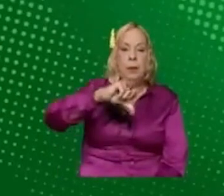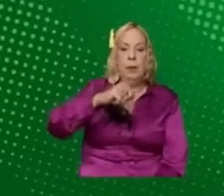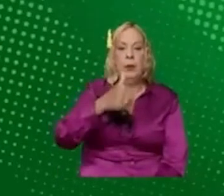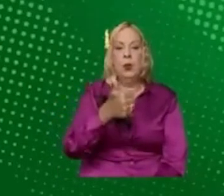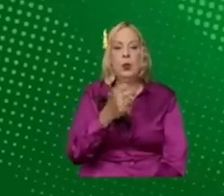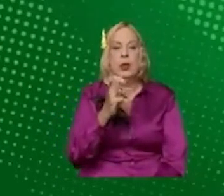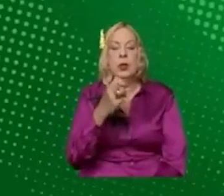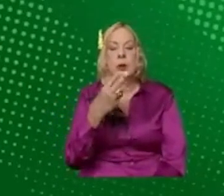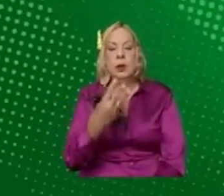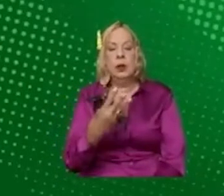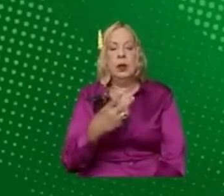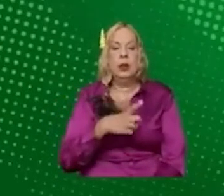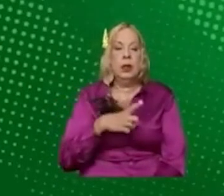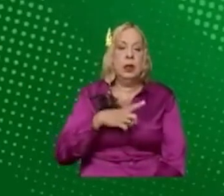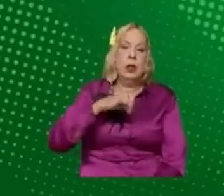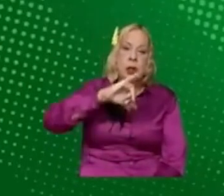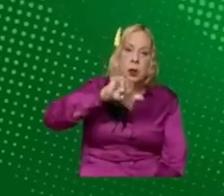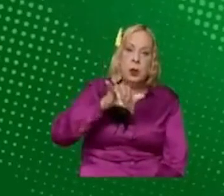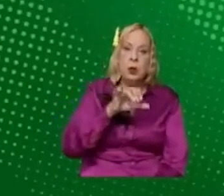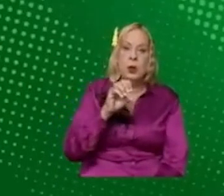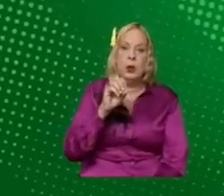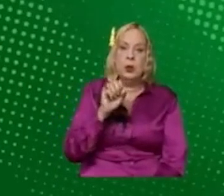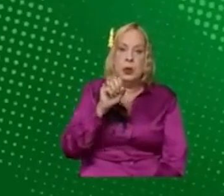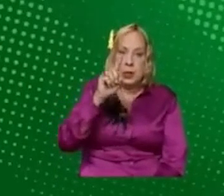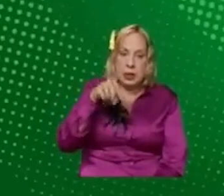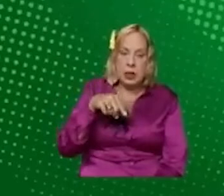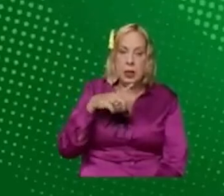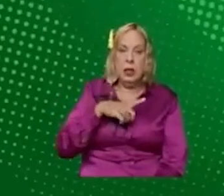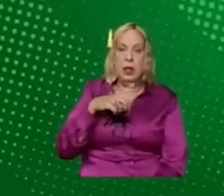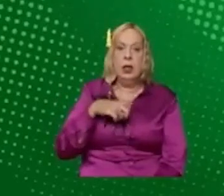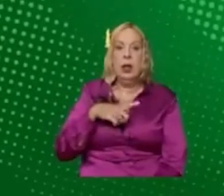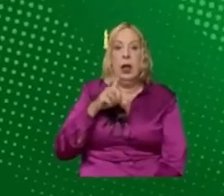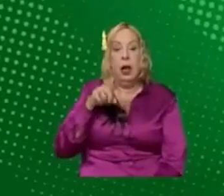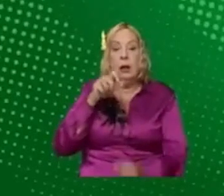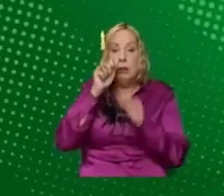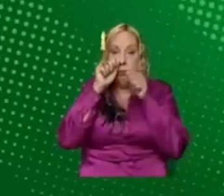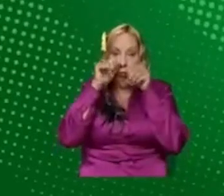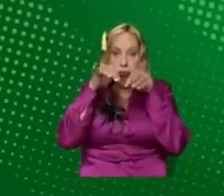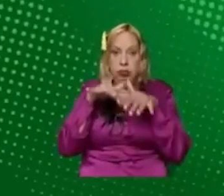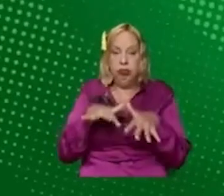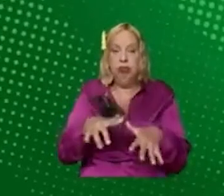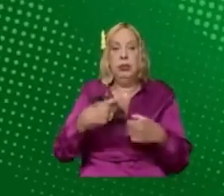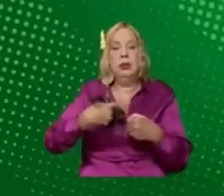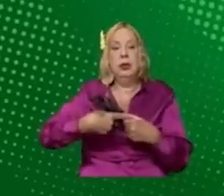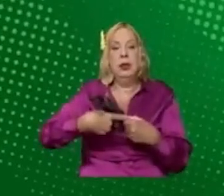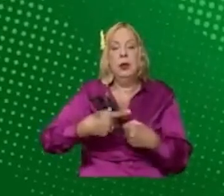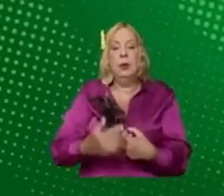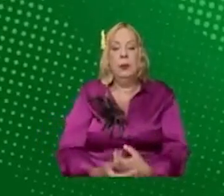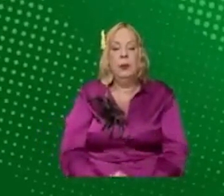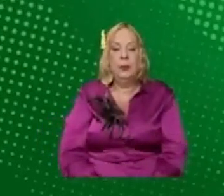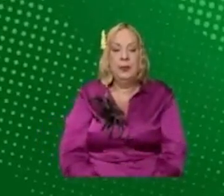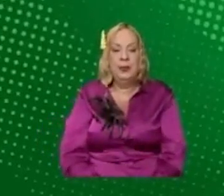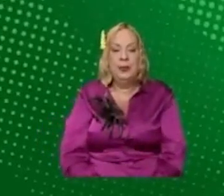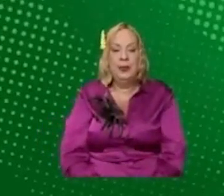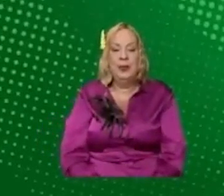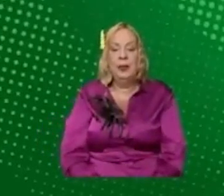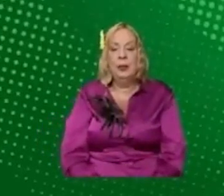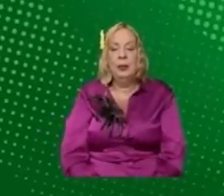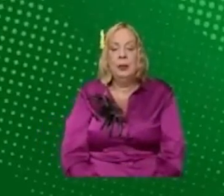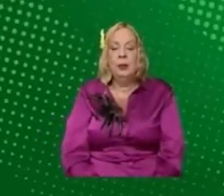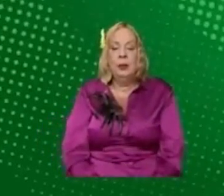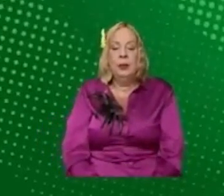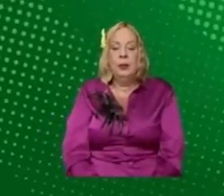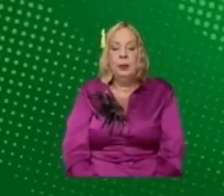019153, tá? José Carlos, ele é de São Francisco. O Ricardo foi o pé quente, Regional